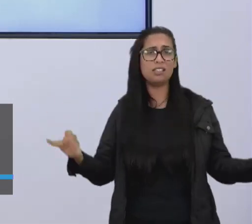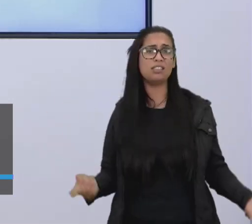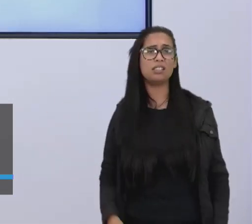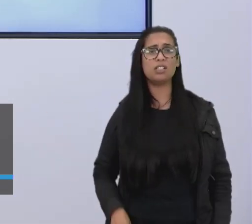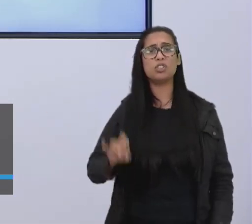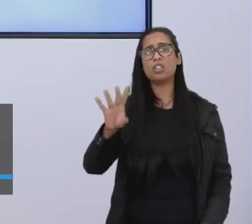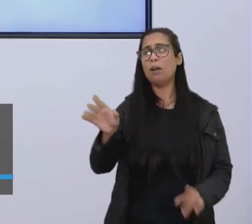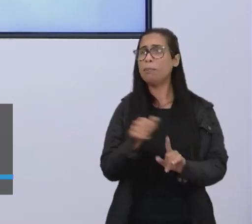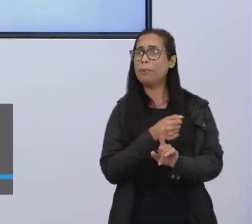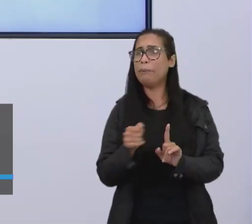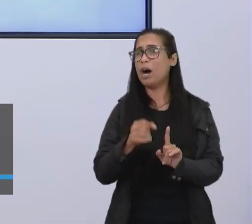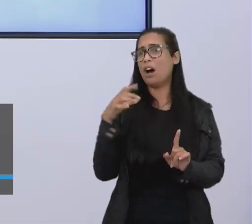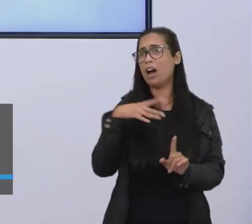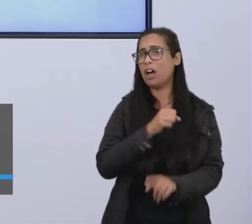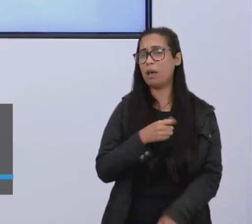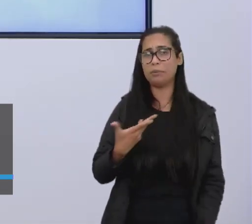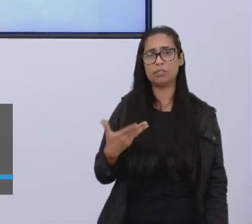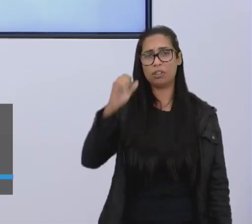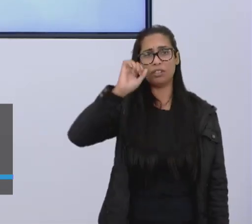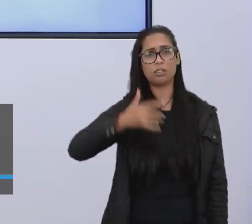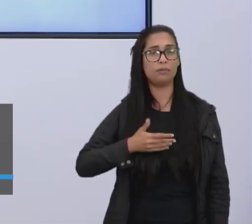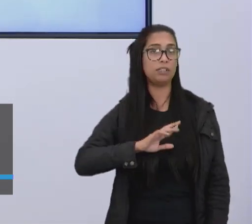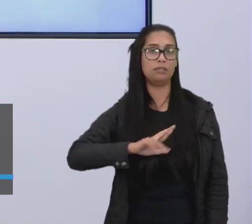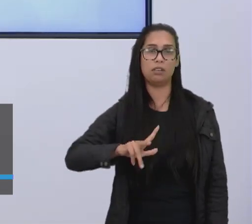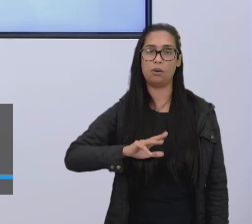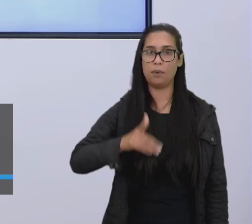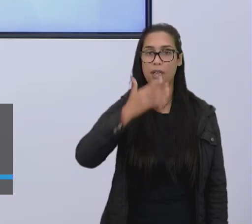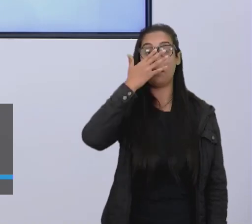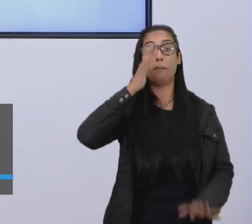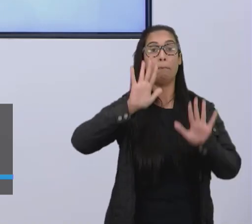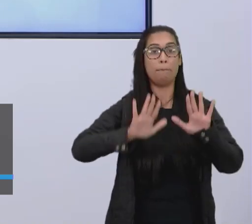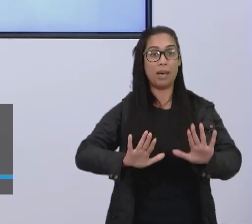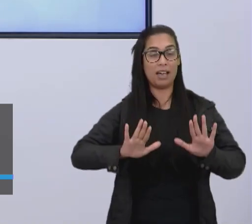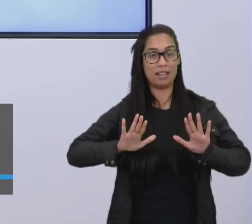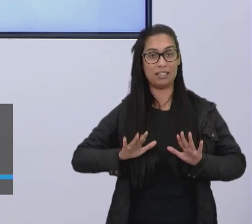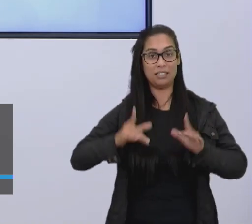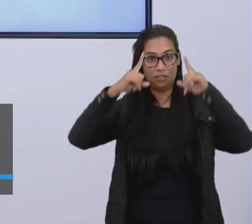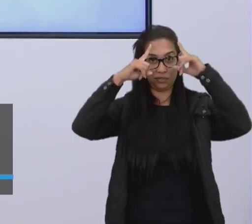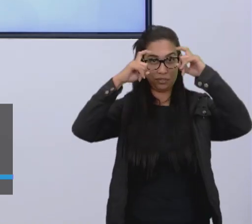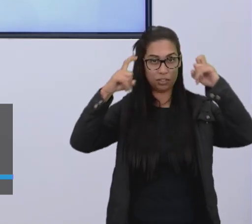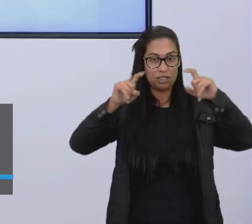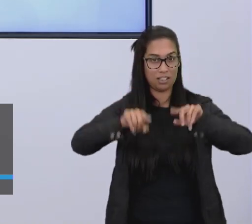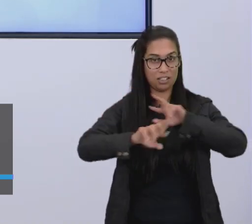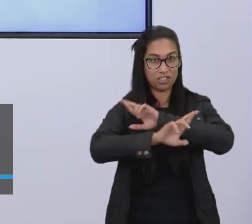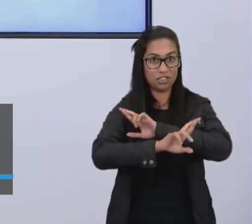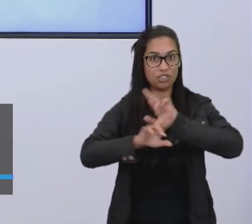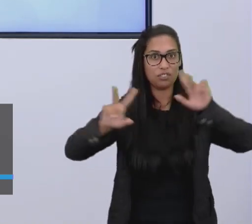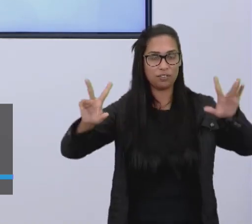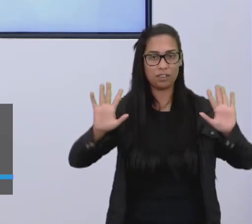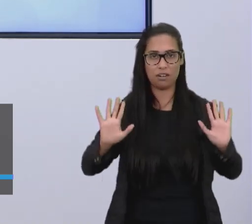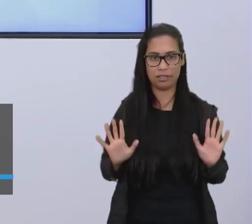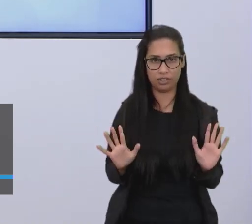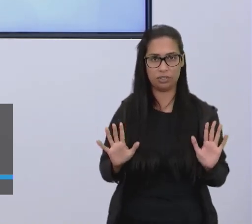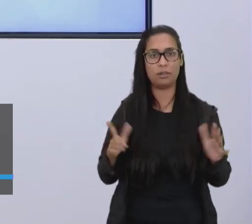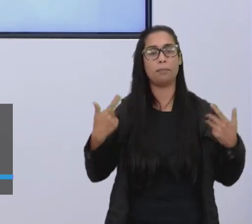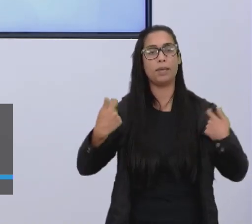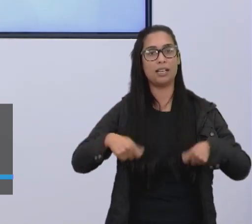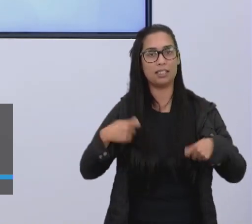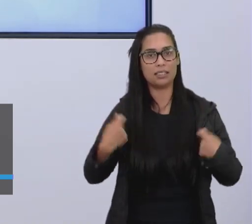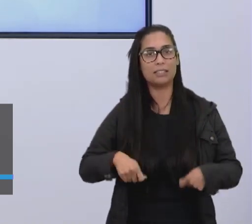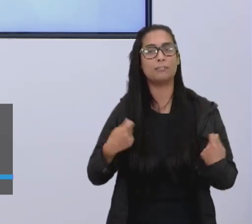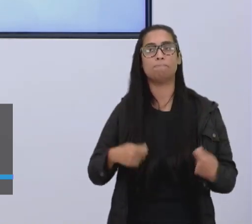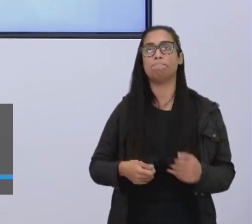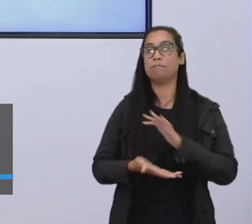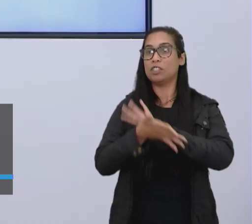e resolveu. Né? Mas não é assim, ela é uma trama, na verdade, de causas. E é por isso que é tão difícil a gente falar sobre combater